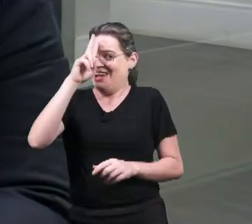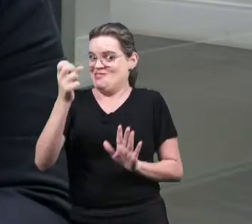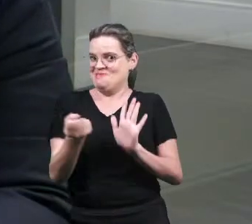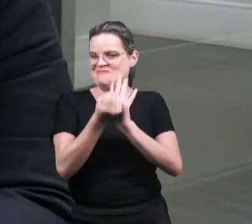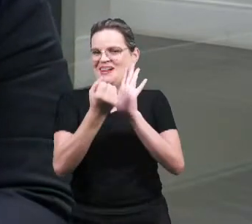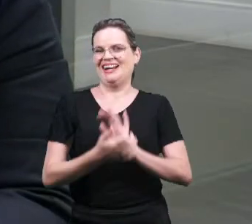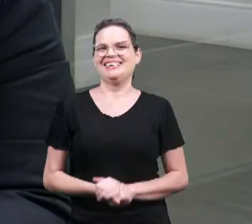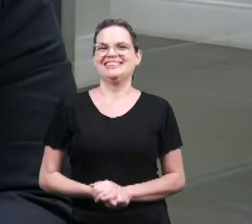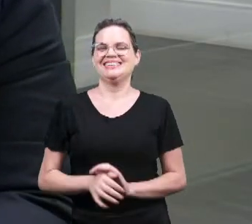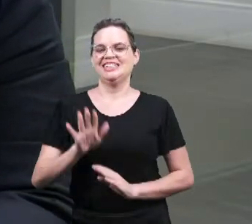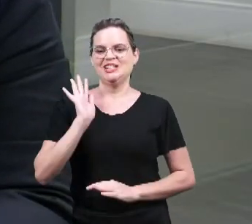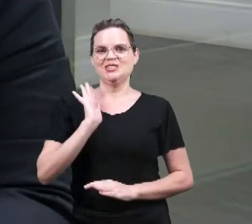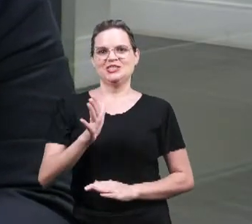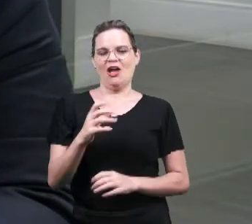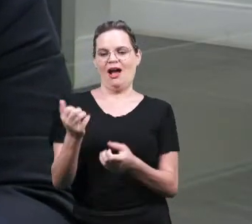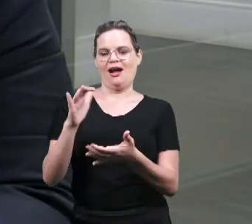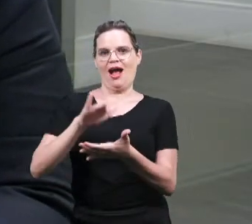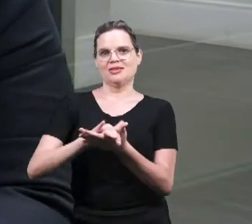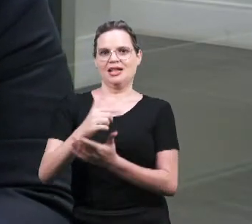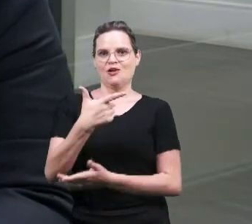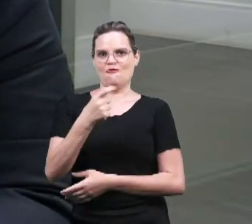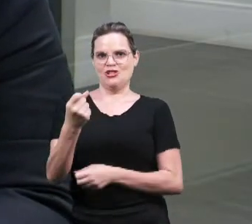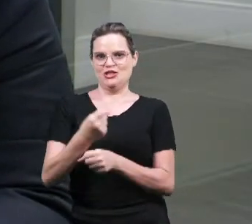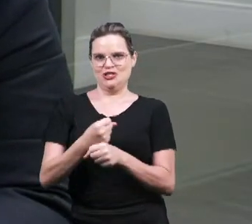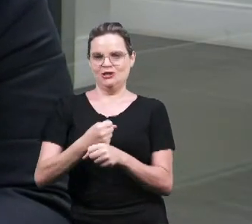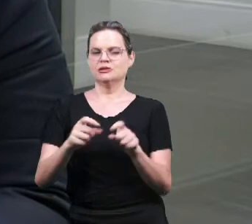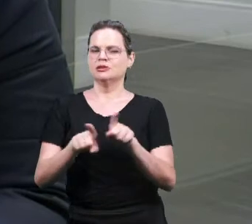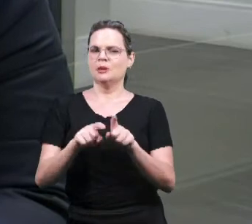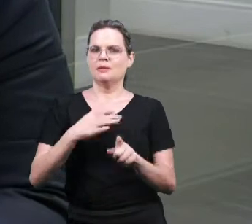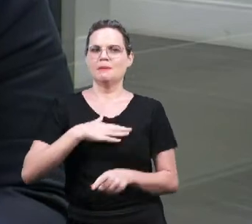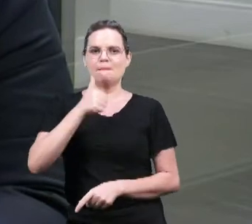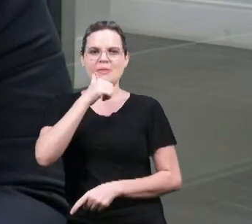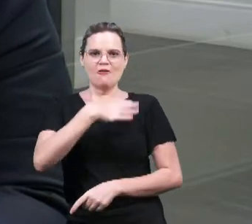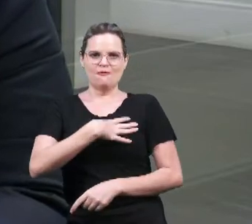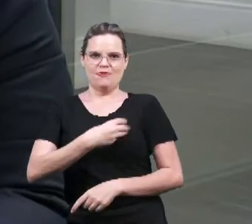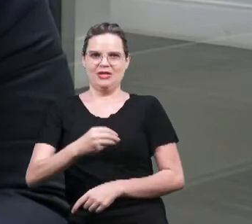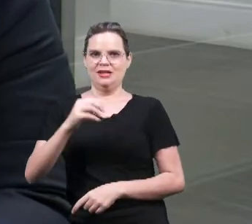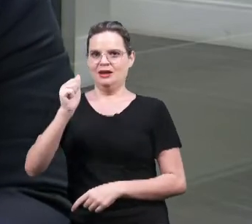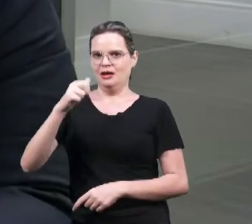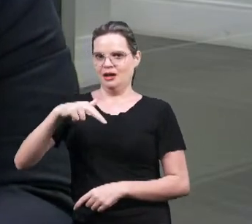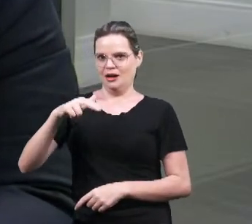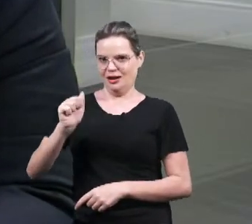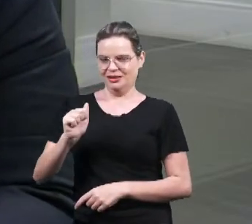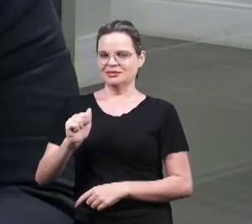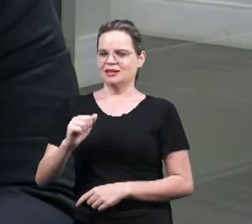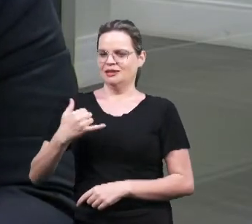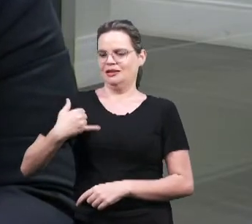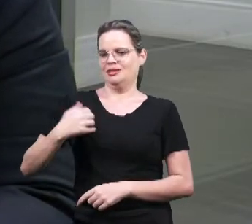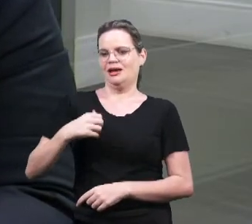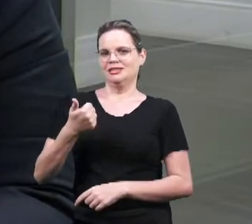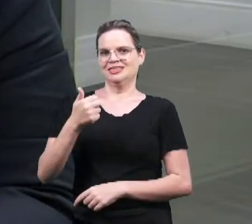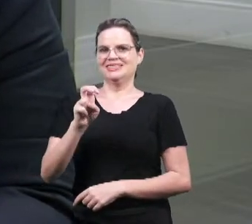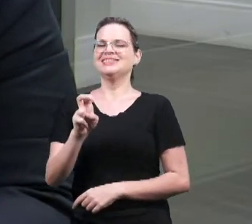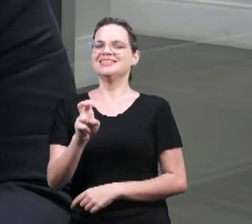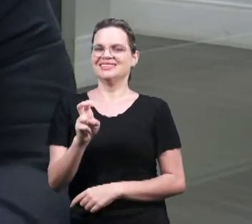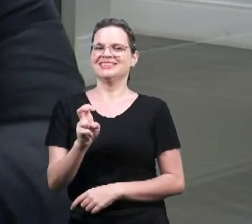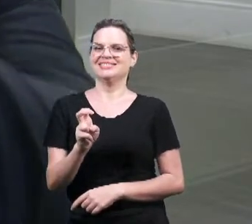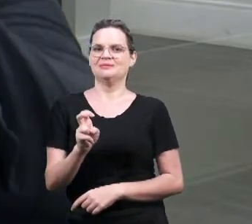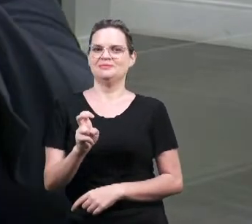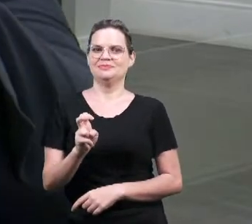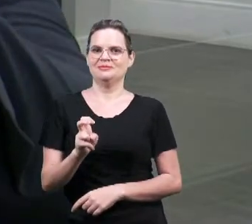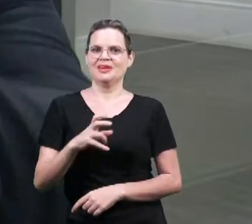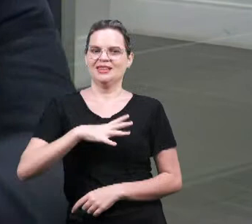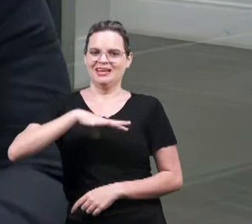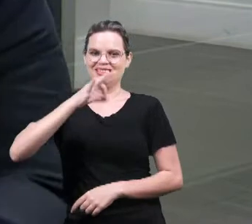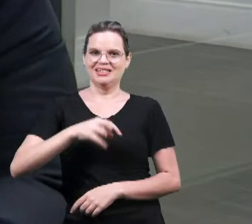Portanto, estamos casados há 20 anos. É minha filha, Ana Beatriz de Barros, na atividade, 15 anos. Isso. Né? Que, por certo, nesse momento está lá no